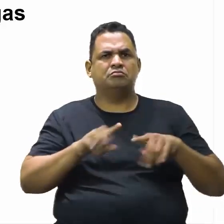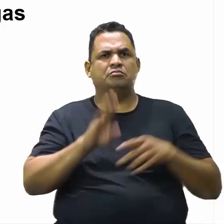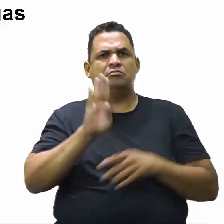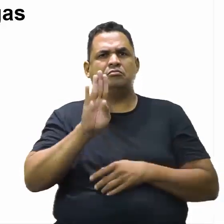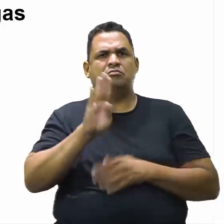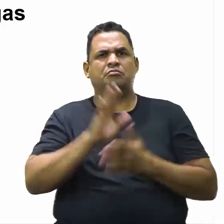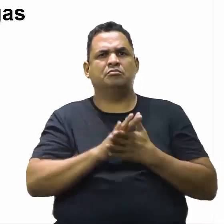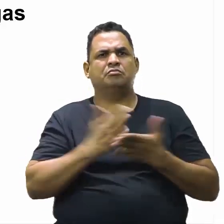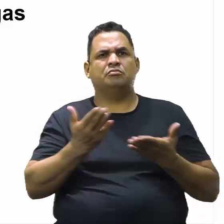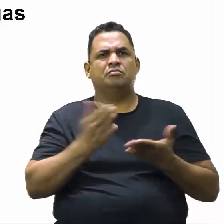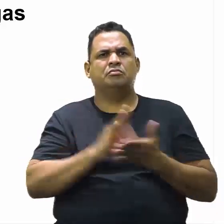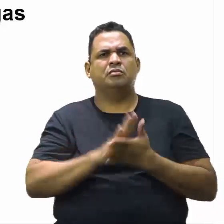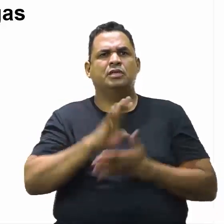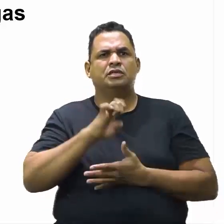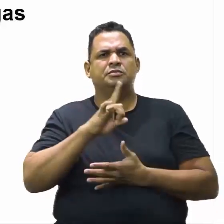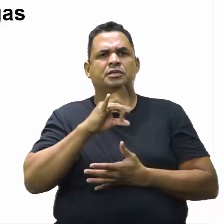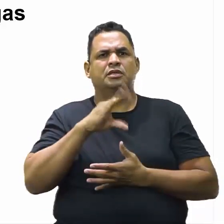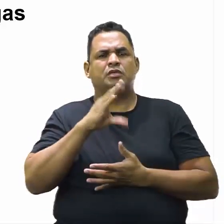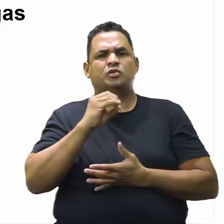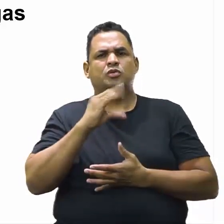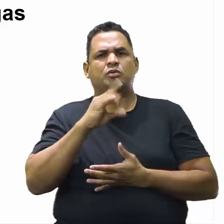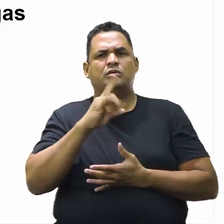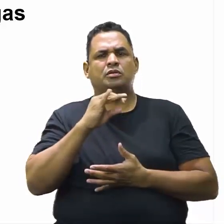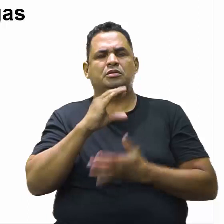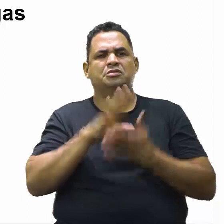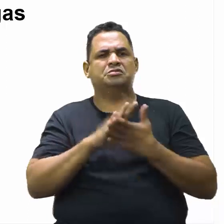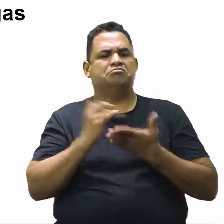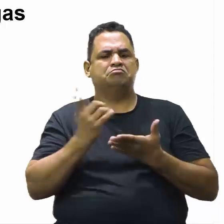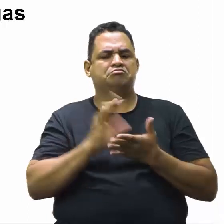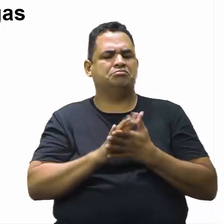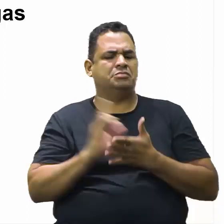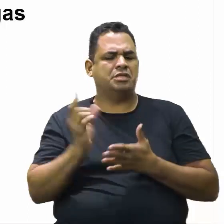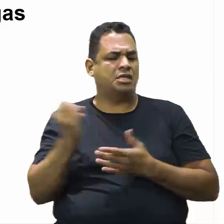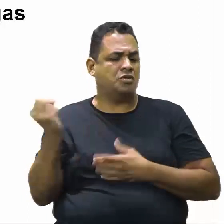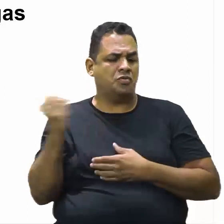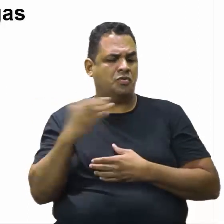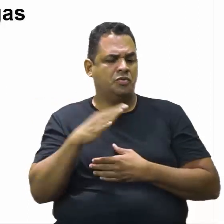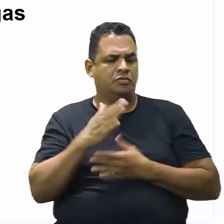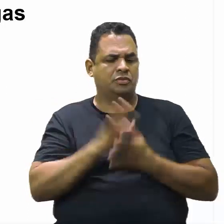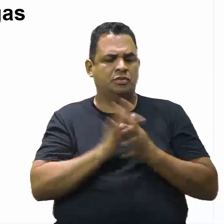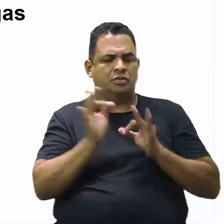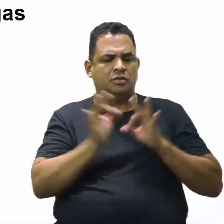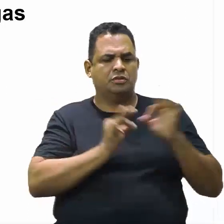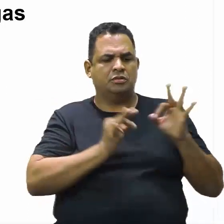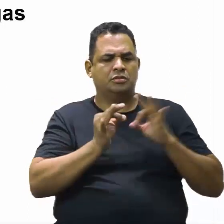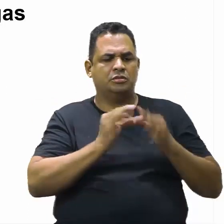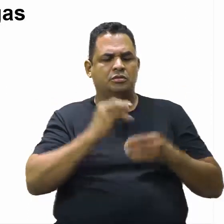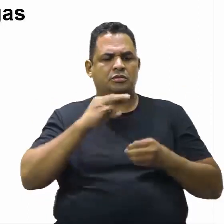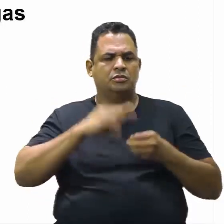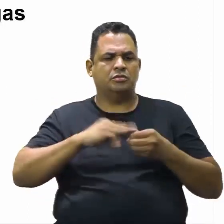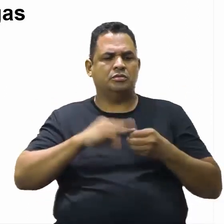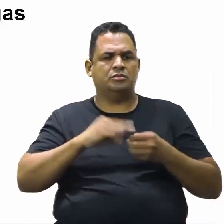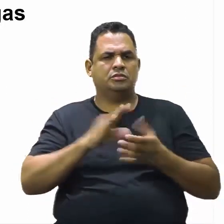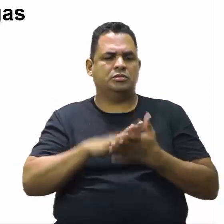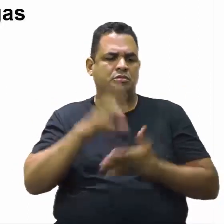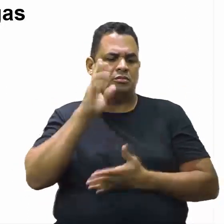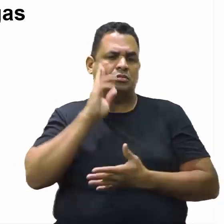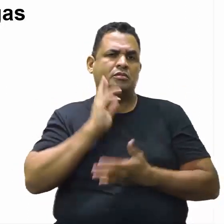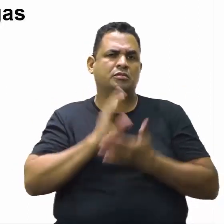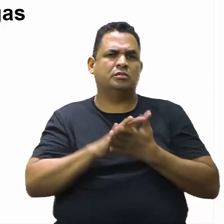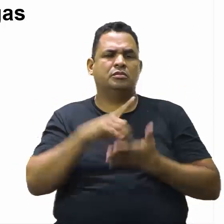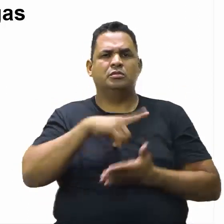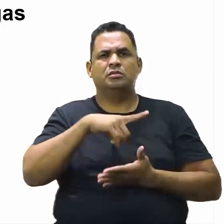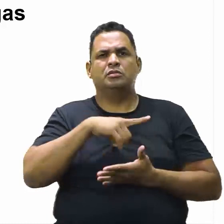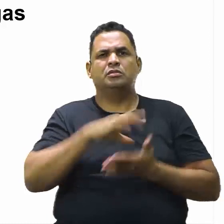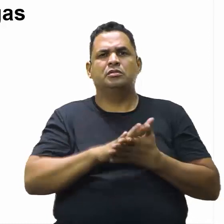B cita Espigão do Oeste, que não é tão antigo, é recente a formação desse município em Rondônia. Então a gente